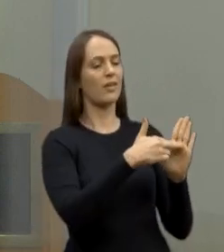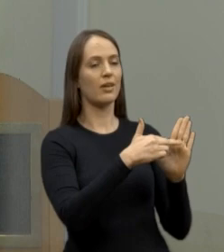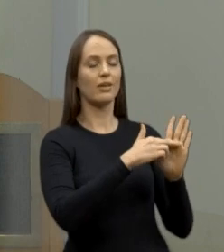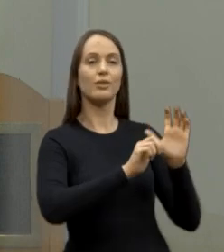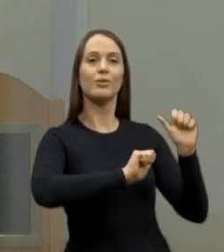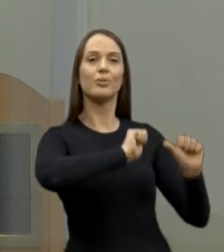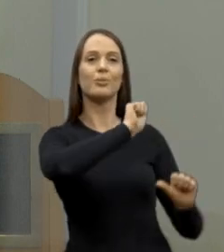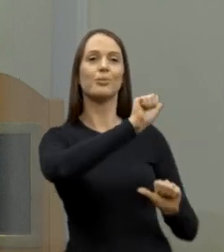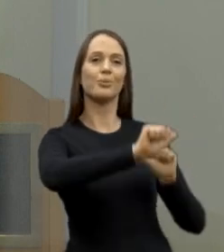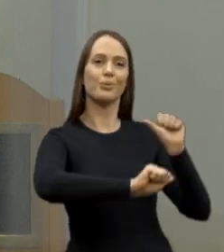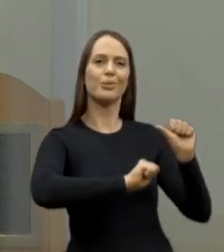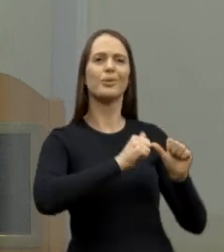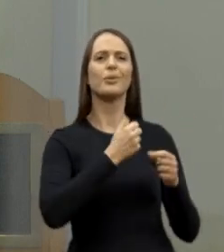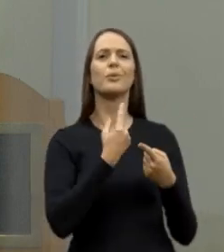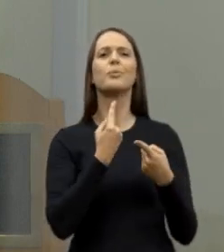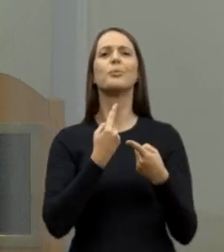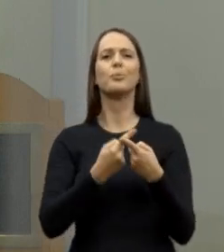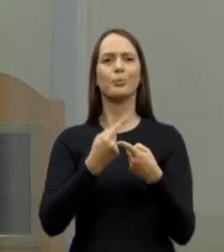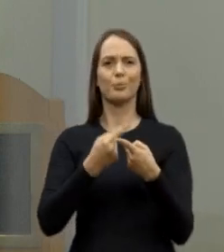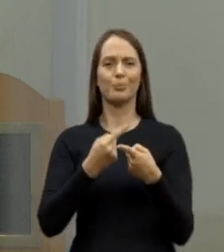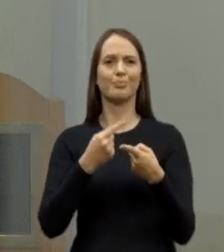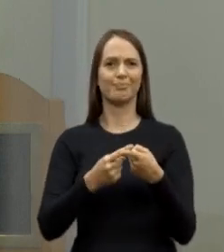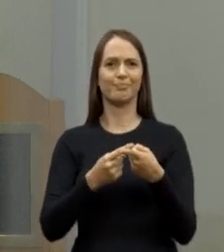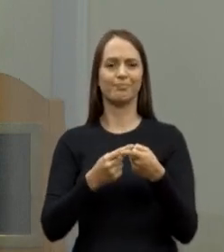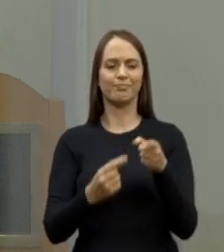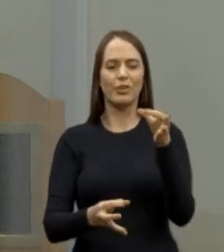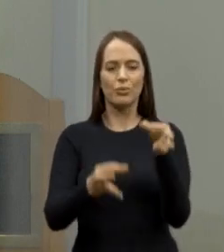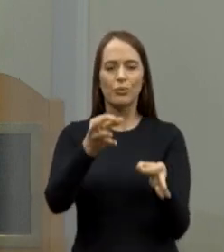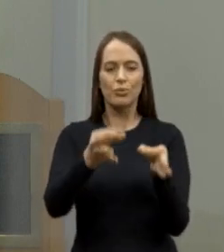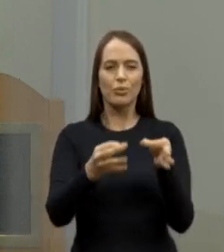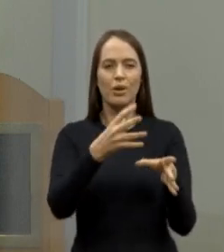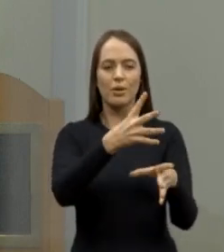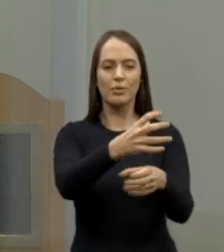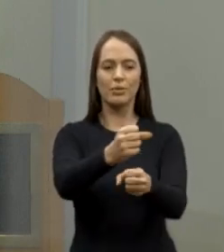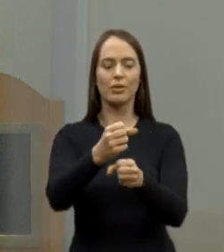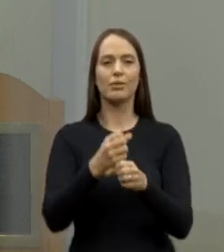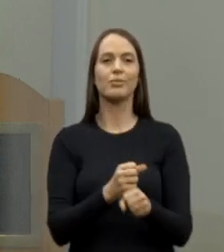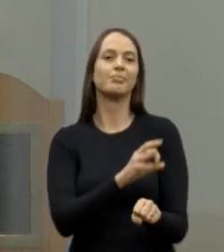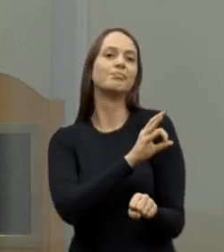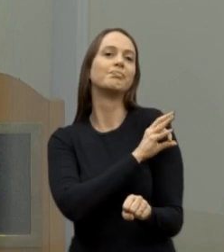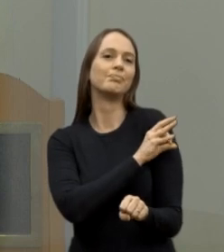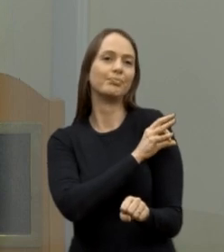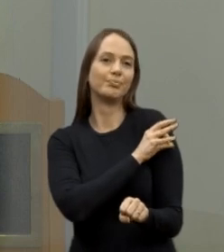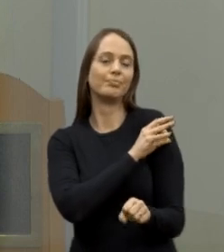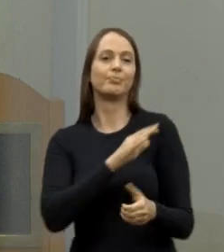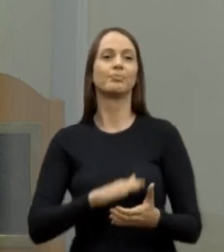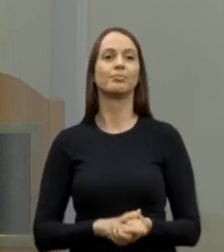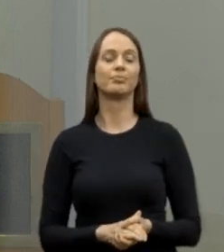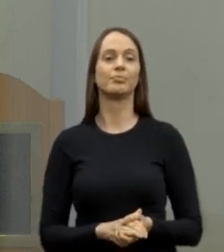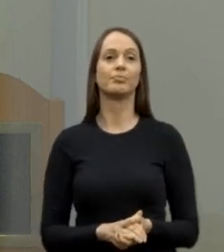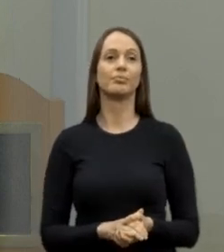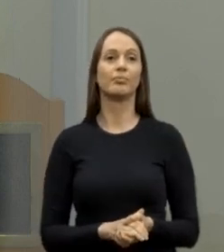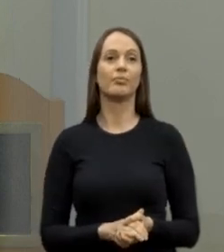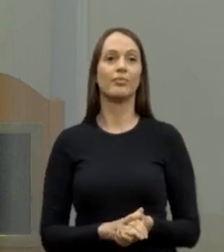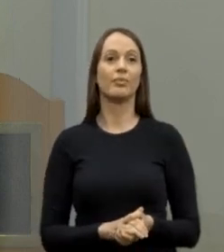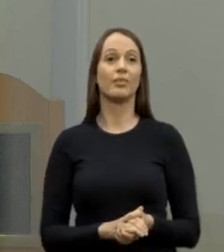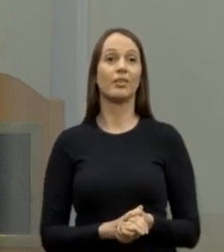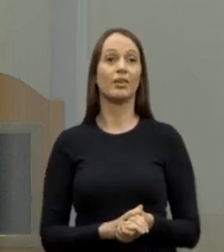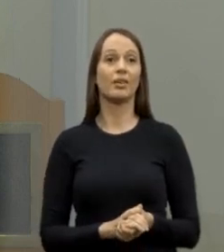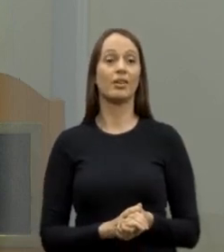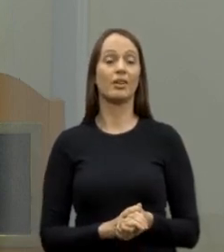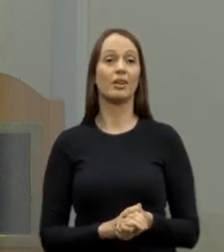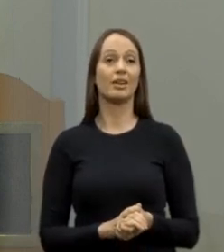para agilizar o julgamento das contas da Prefeitura, o que é um exemplo escandaloso